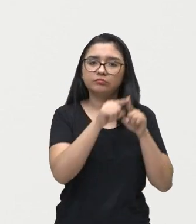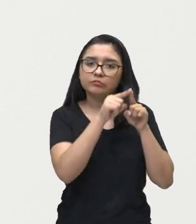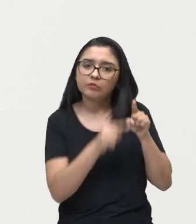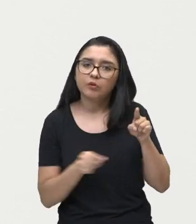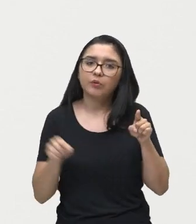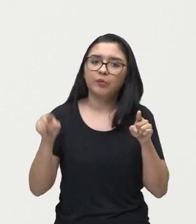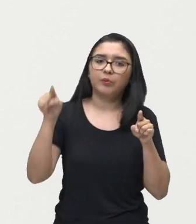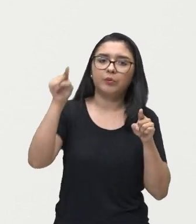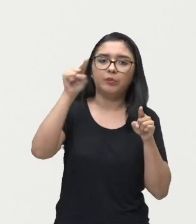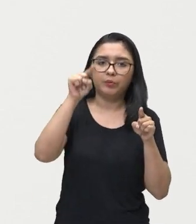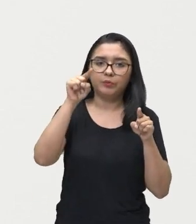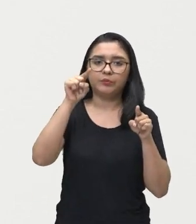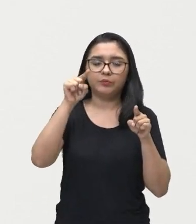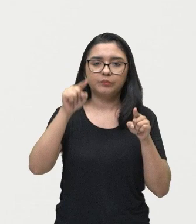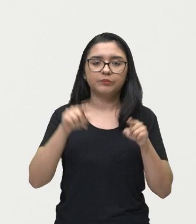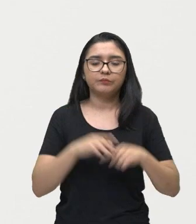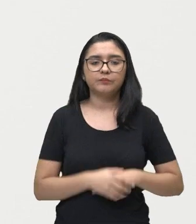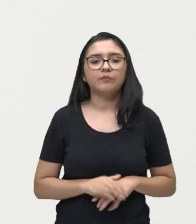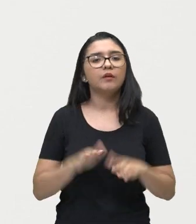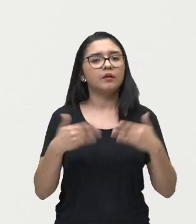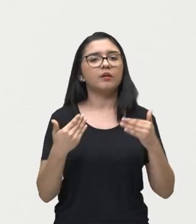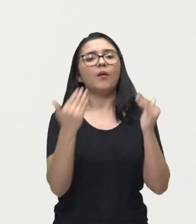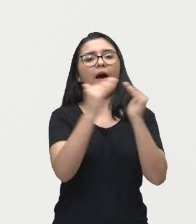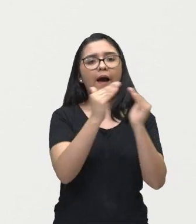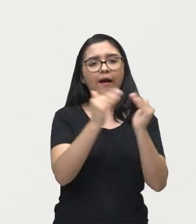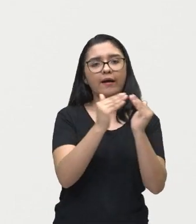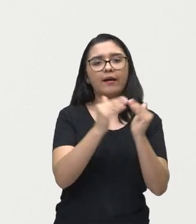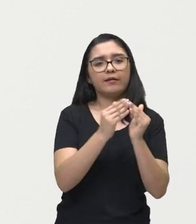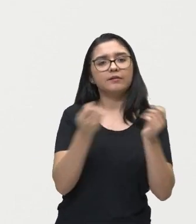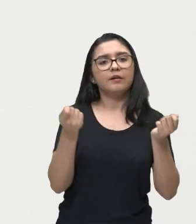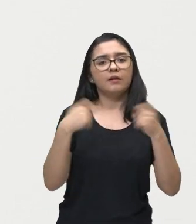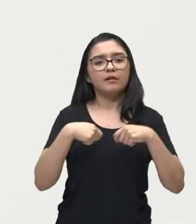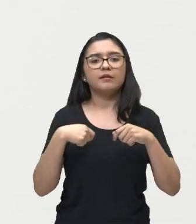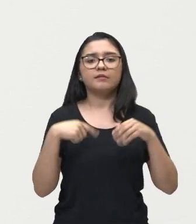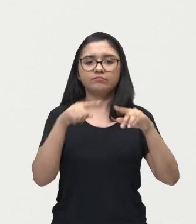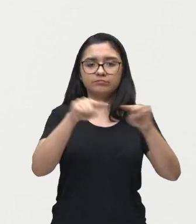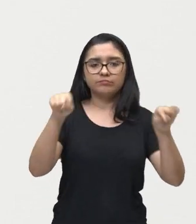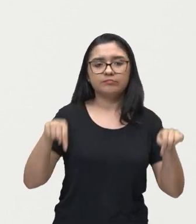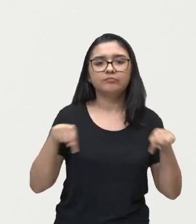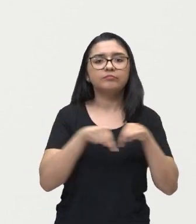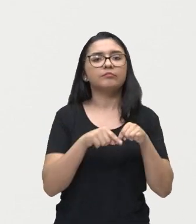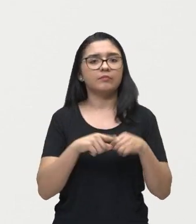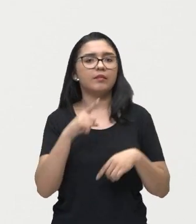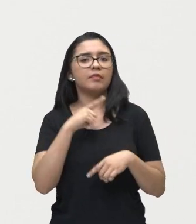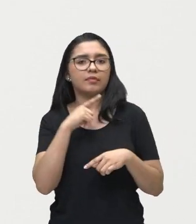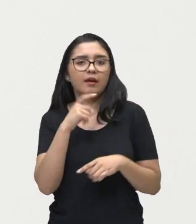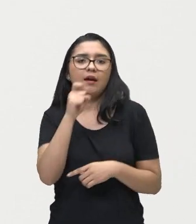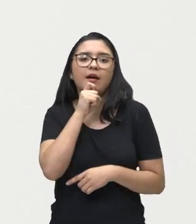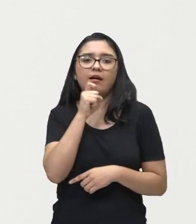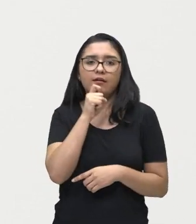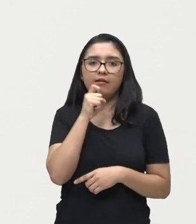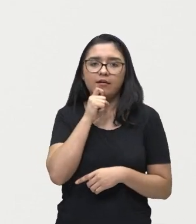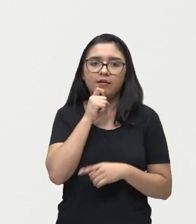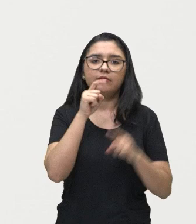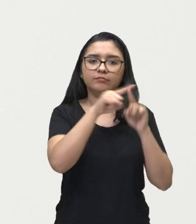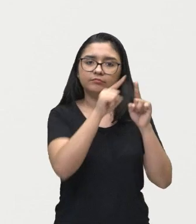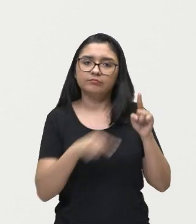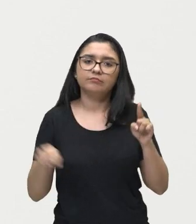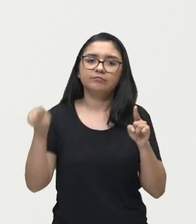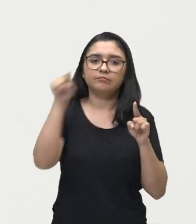aí você vai fazer com que na casa toda ou na sala eu tenha a corrente de convecção.